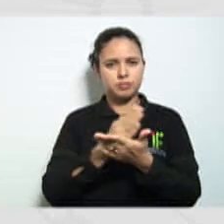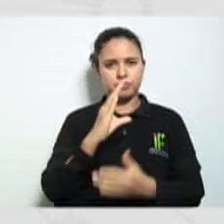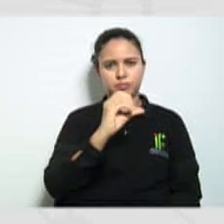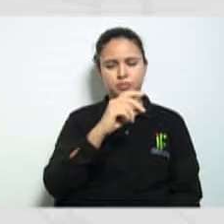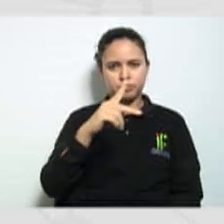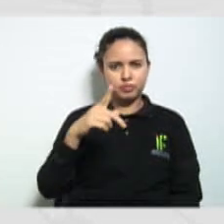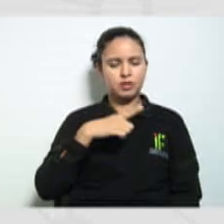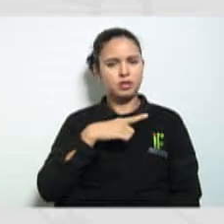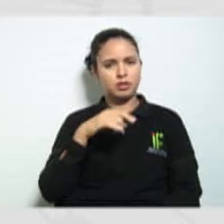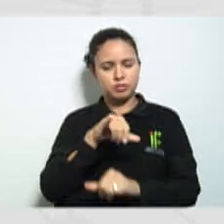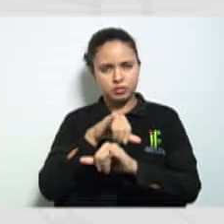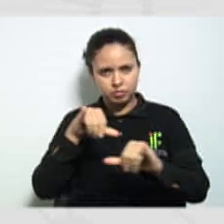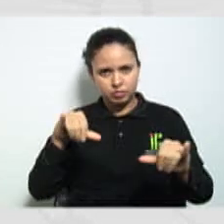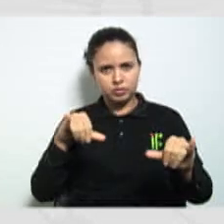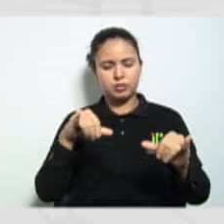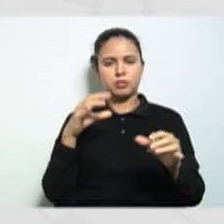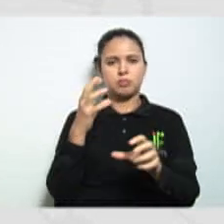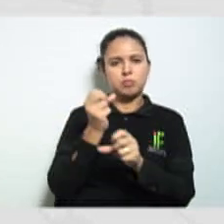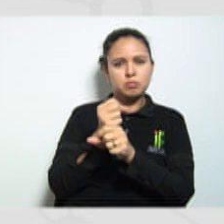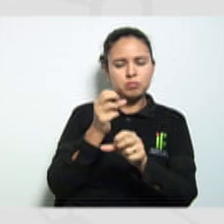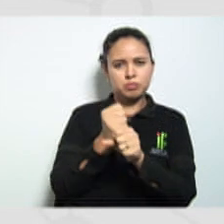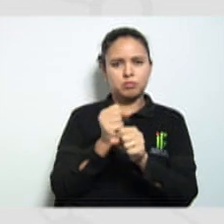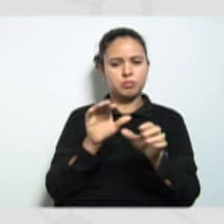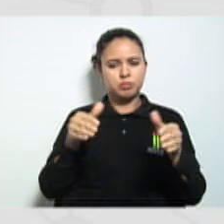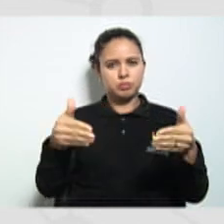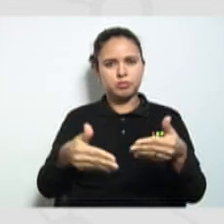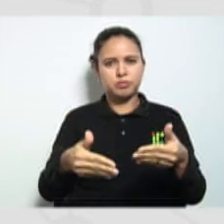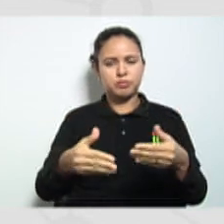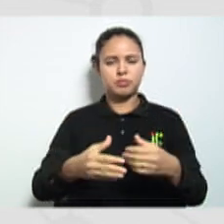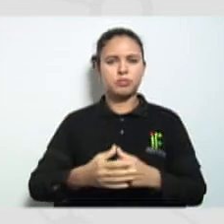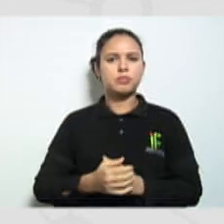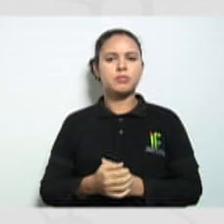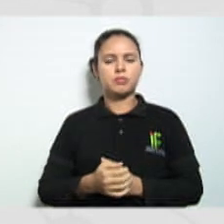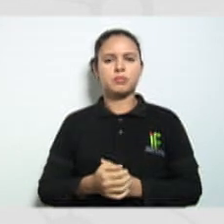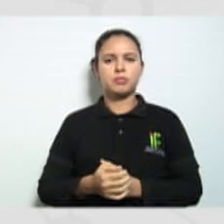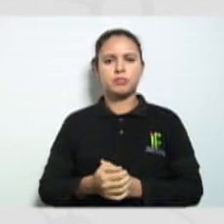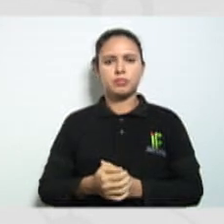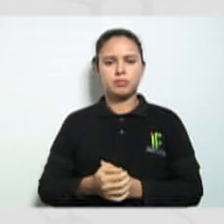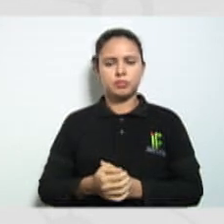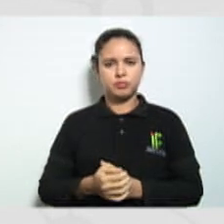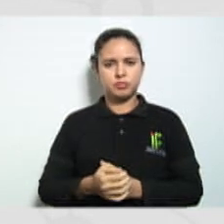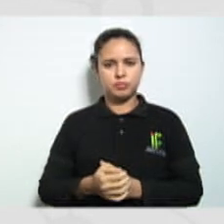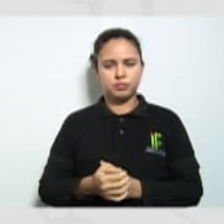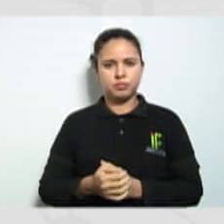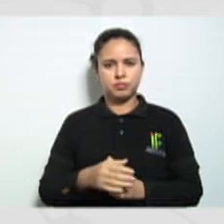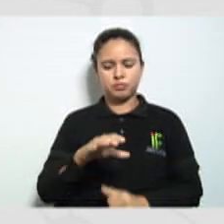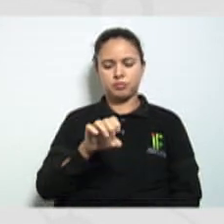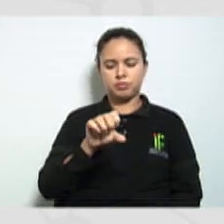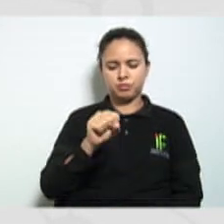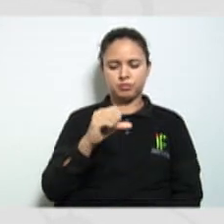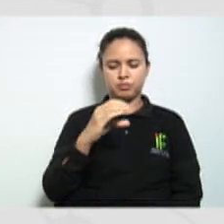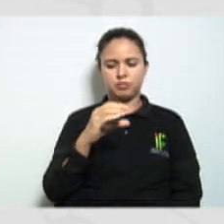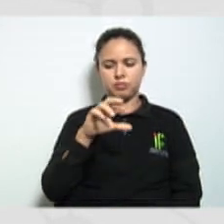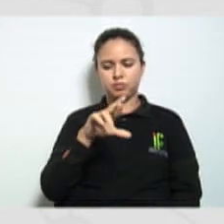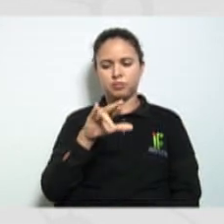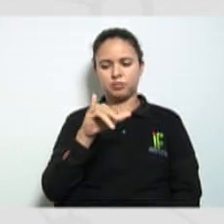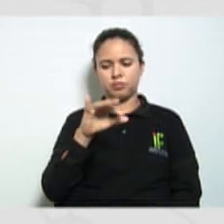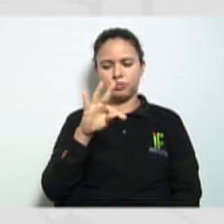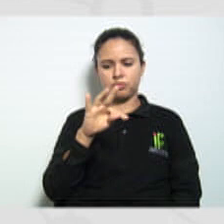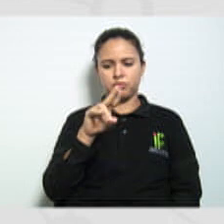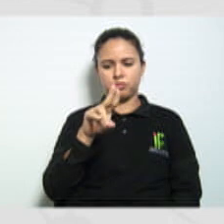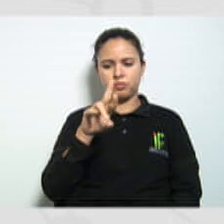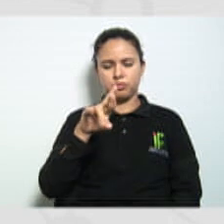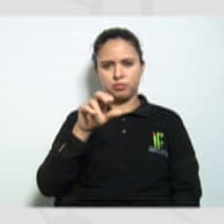informações, algumas contas específicas. Continuando agora, escrituração contábil. É o